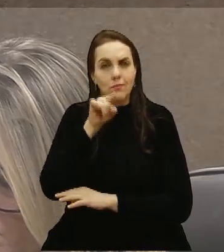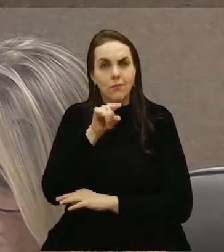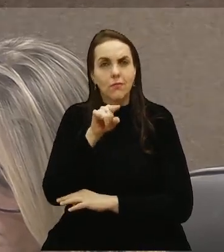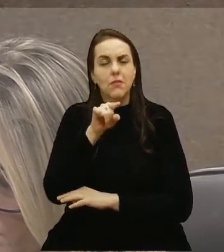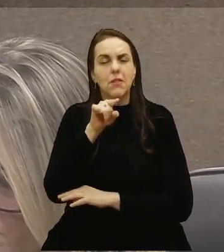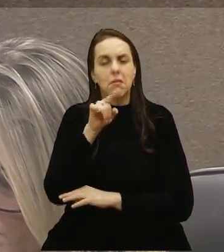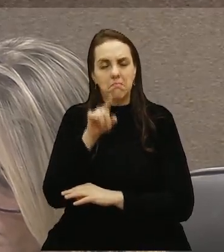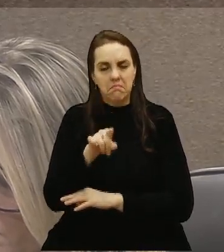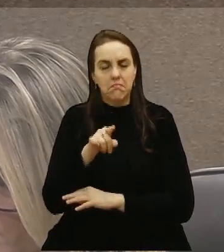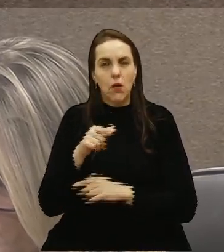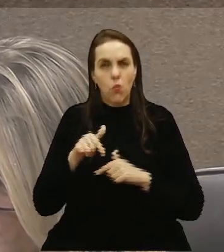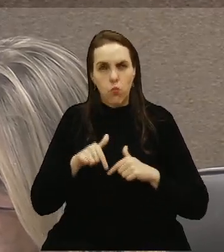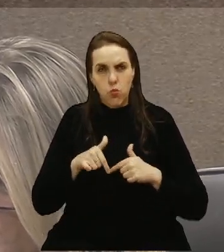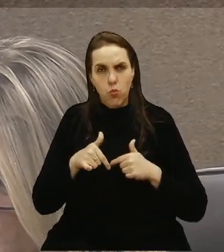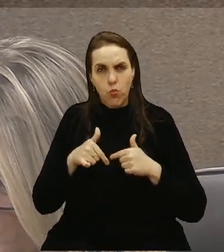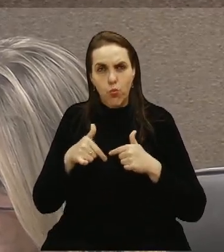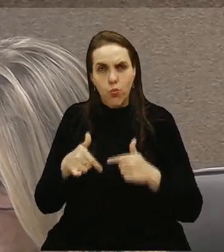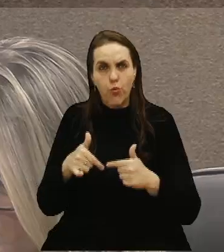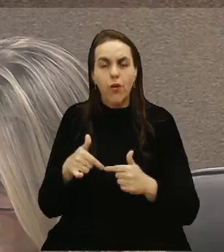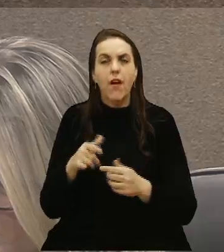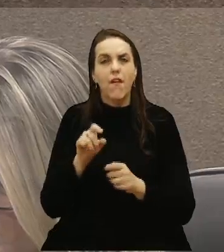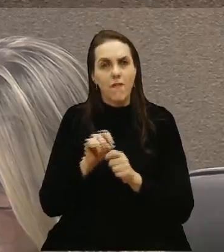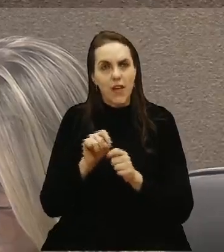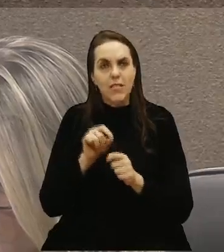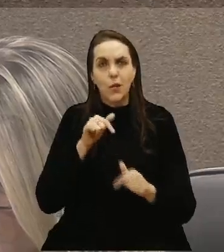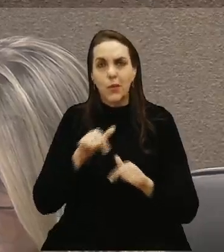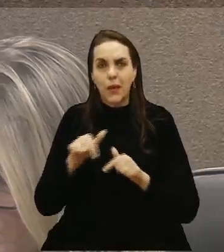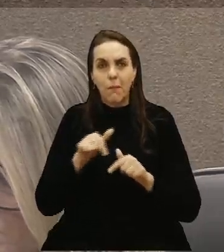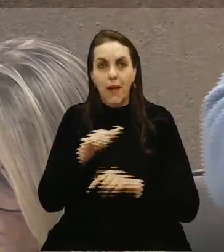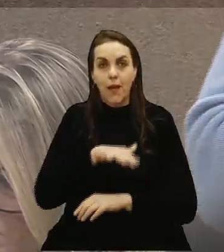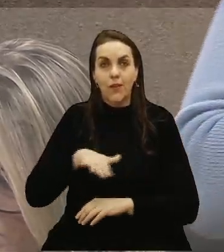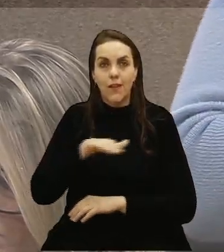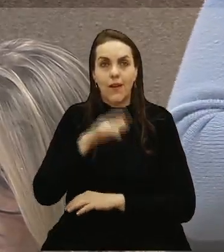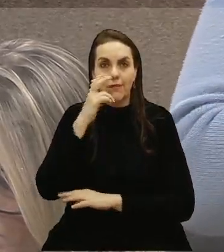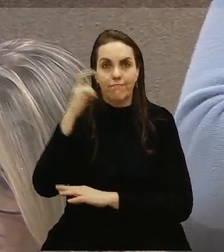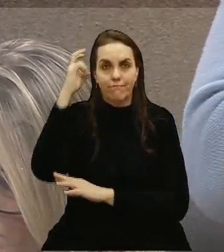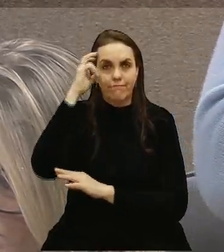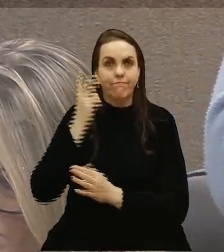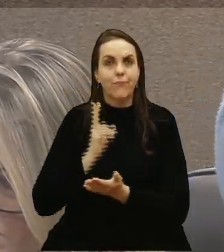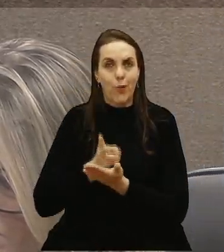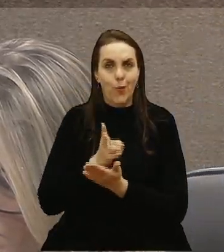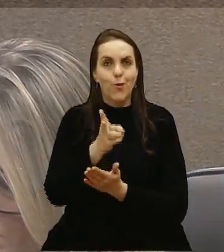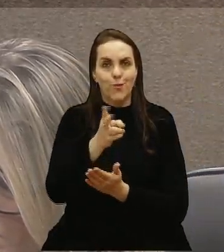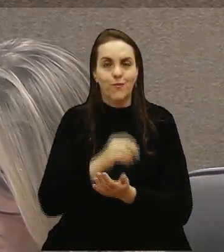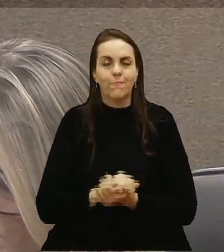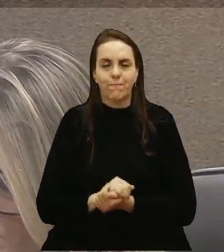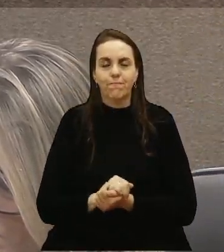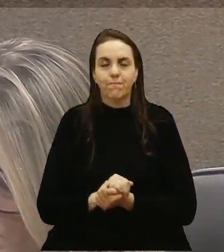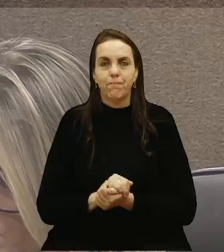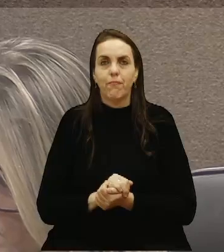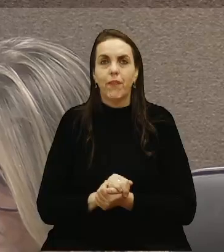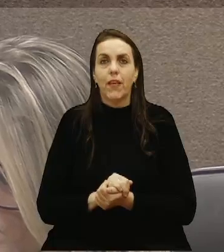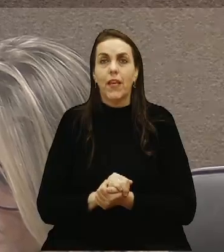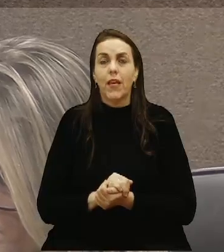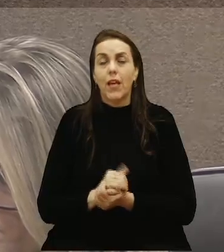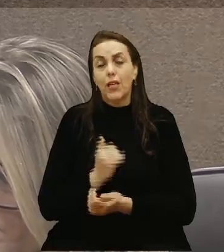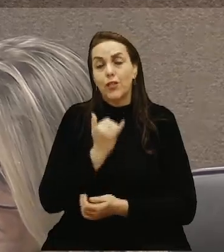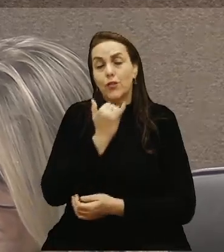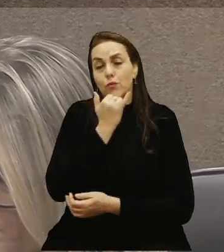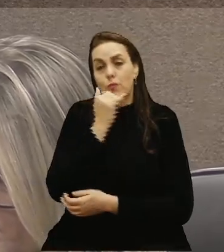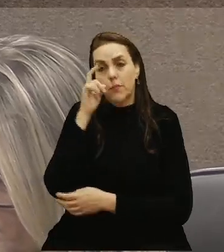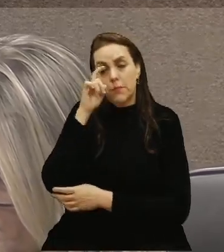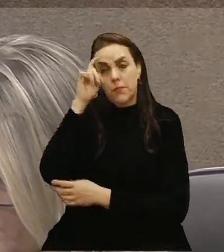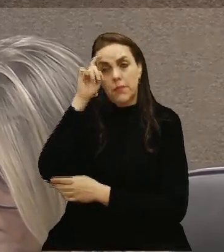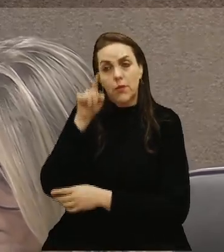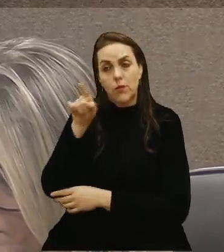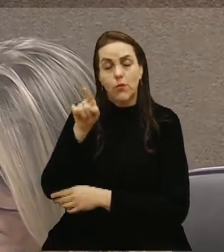visionário, né? E continue fazendo esse trabalho na área da cultura. Presidente, Bizi, desculpa eu te usar como exemplo,